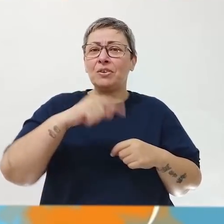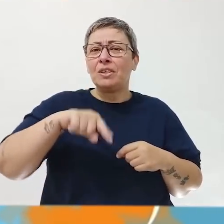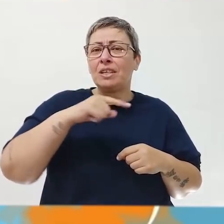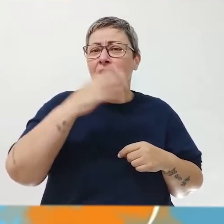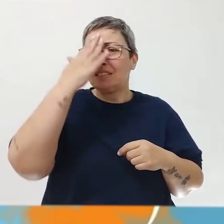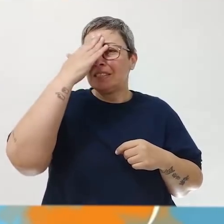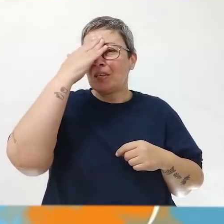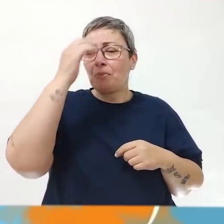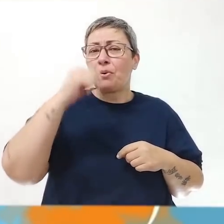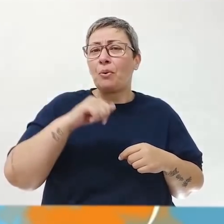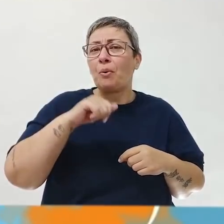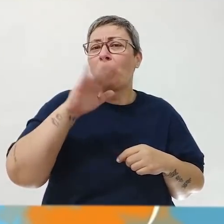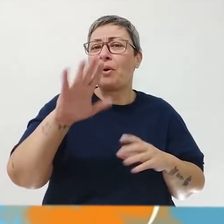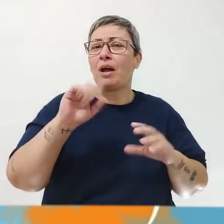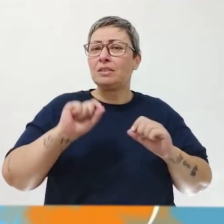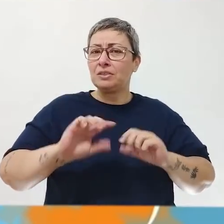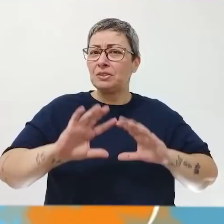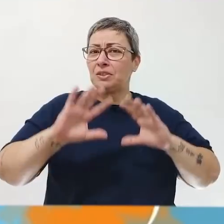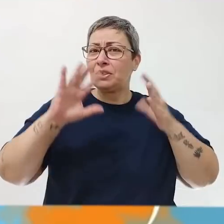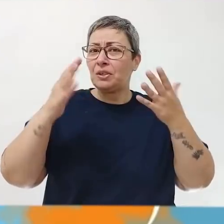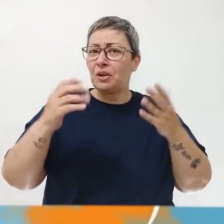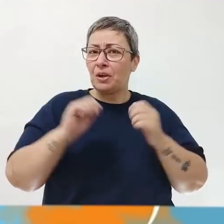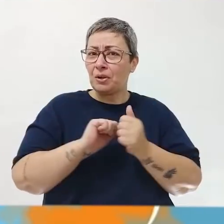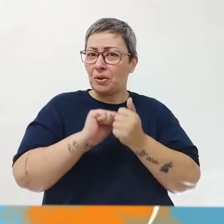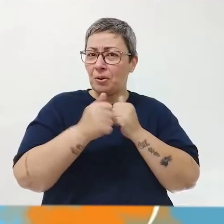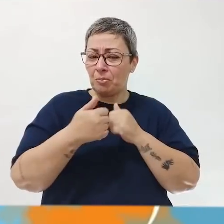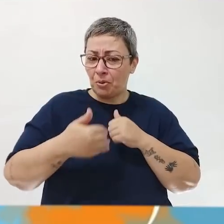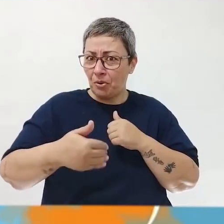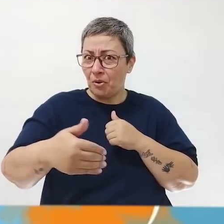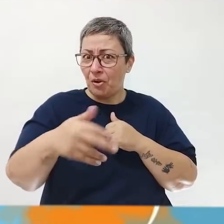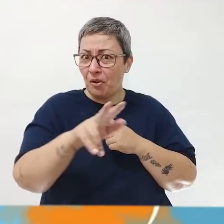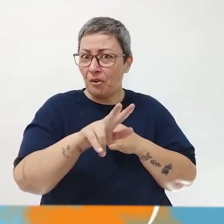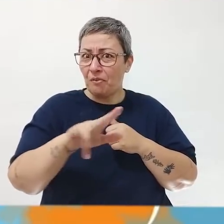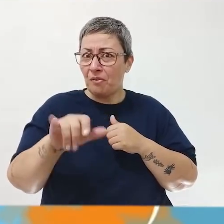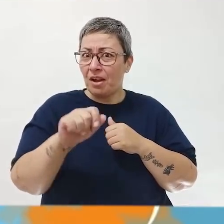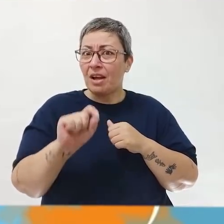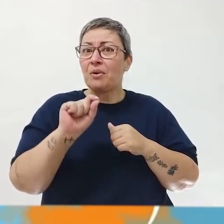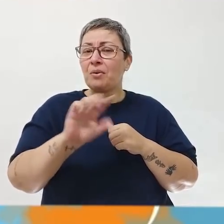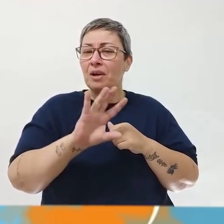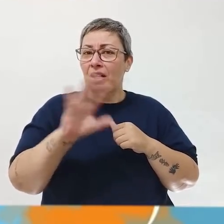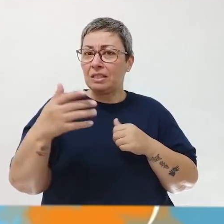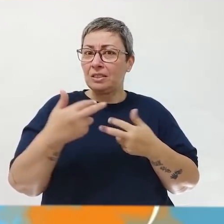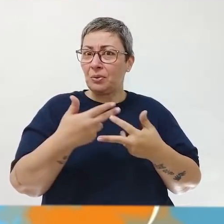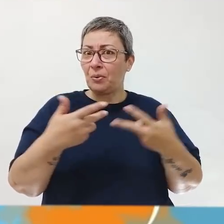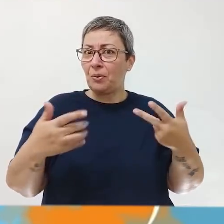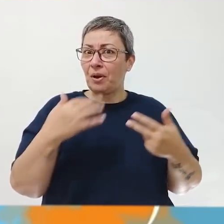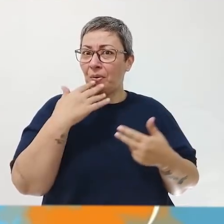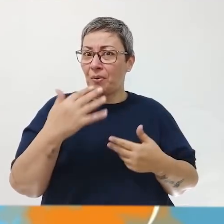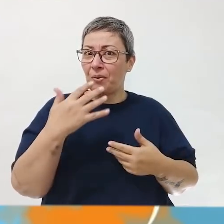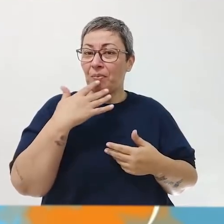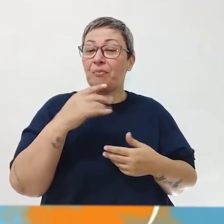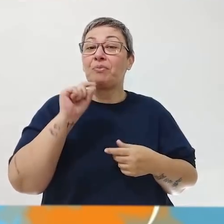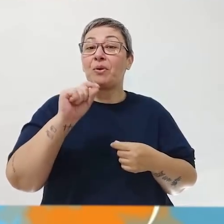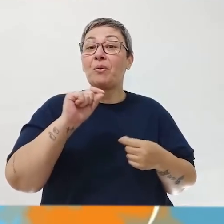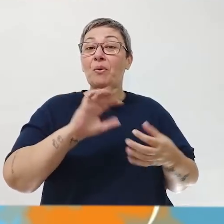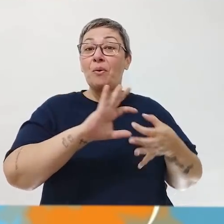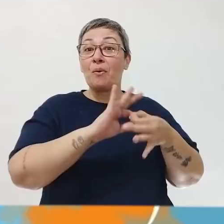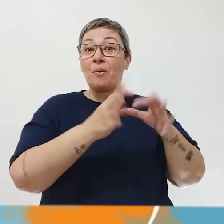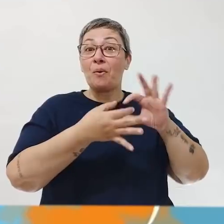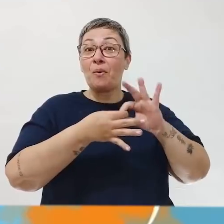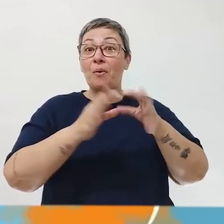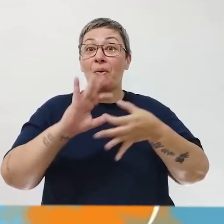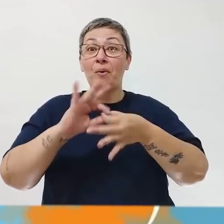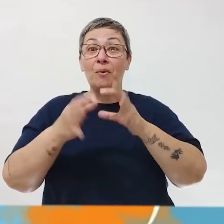vocês sabem qual é o grande evento esportivo que está previsto para acontecer esse ano e que também tem muitas cores? São os